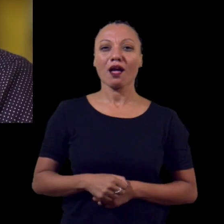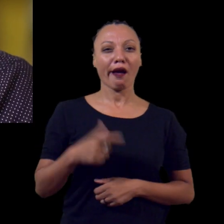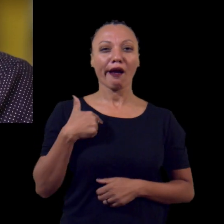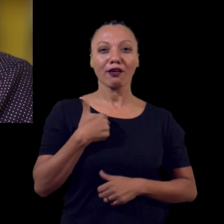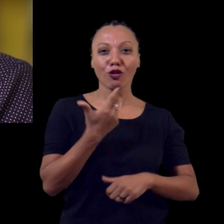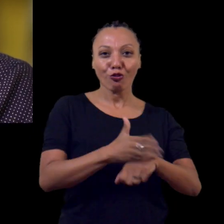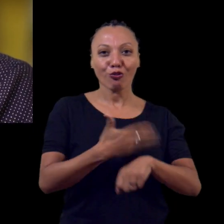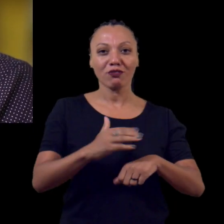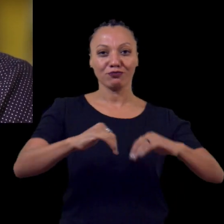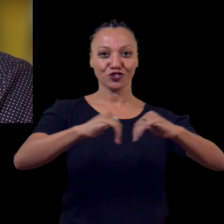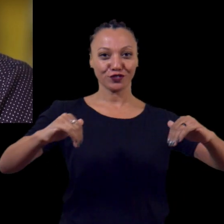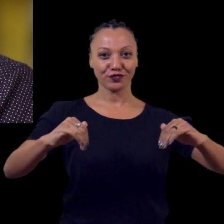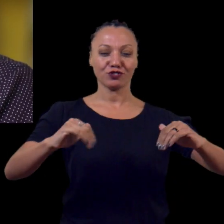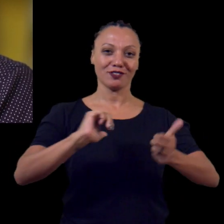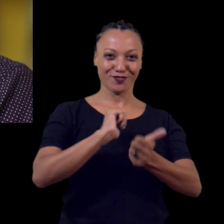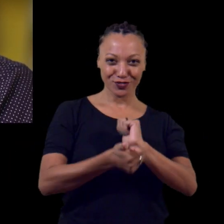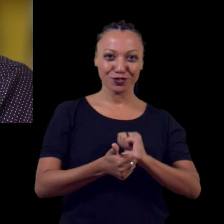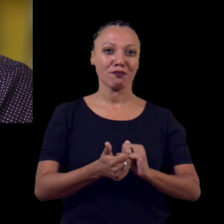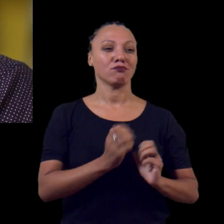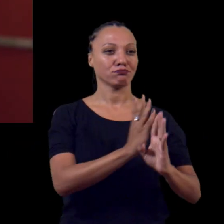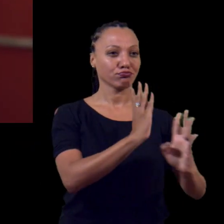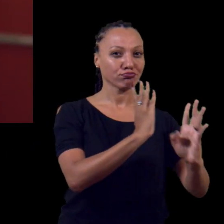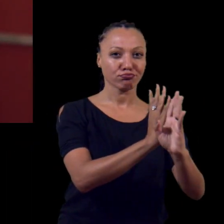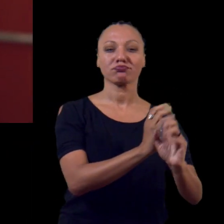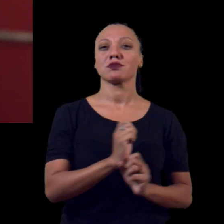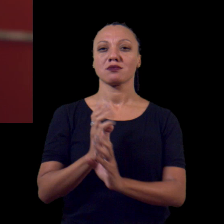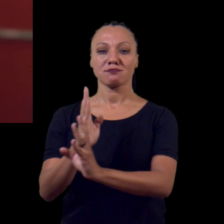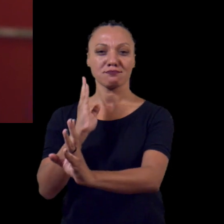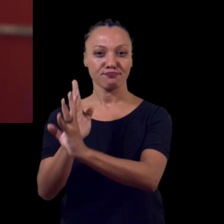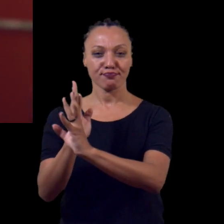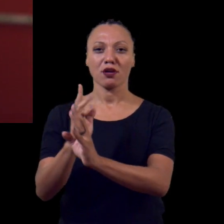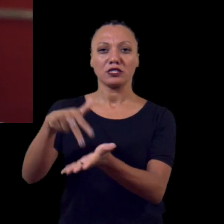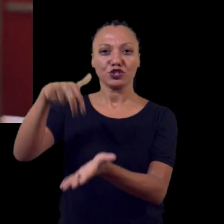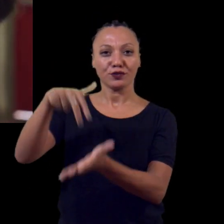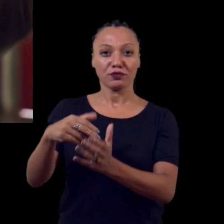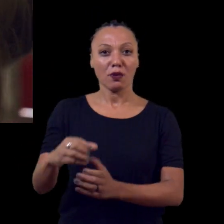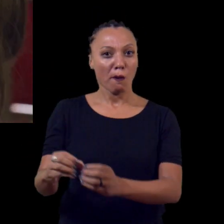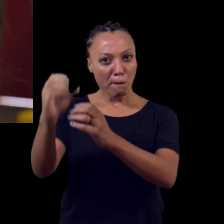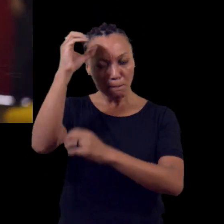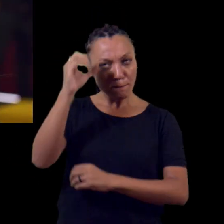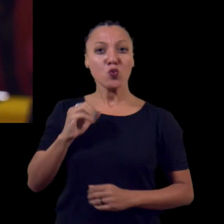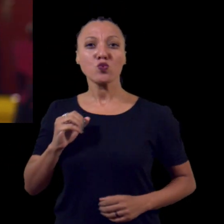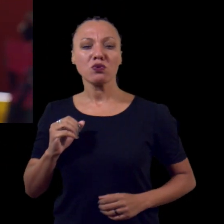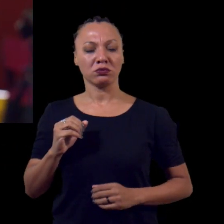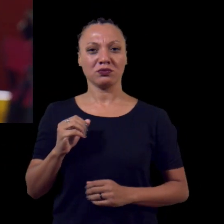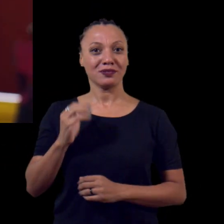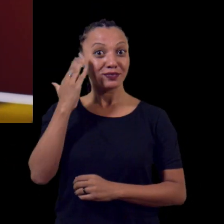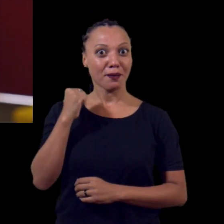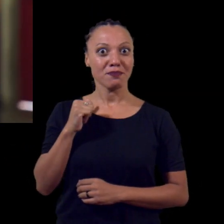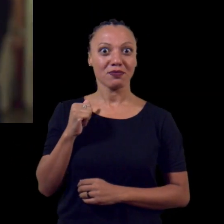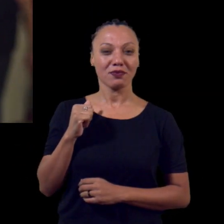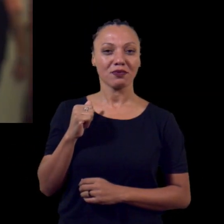10 metros longe de onde a bola caiu, para cabecear a bola. E eu pensei o seguinte: isso é física pura, não se trata de futebol.